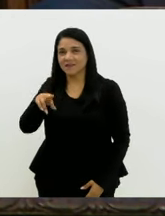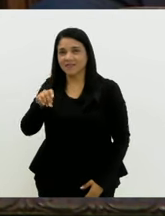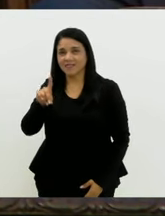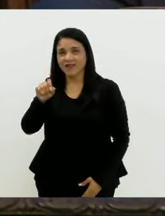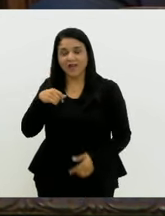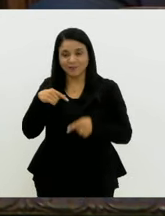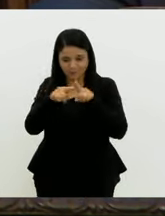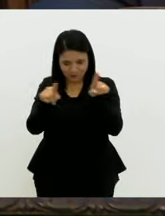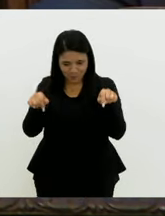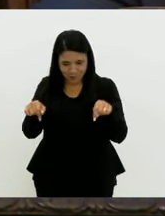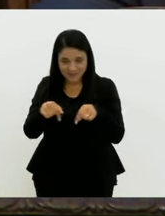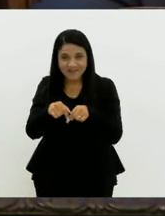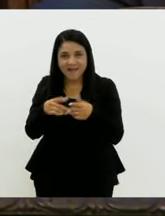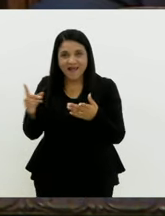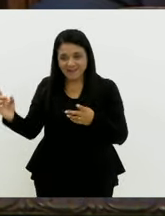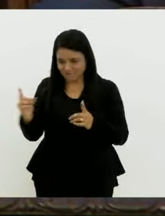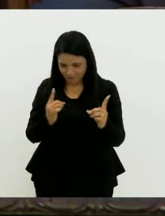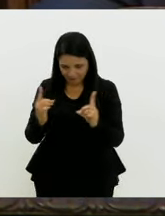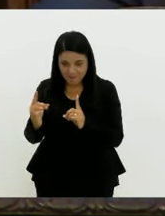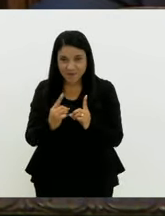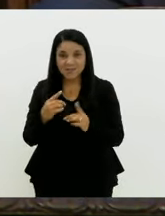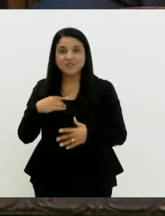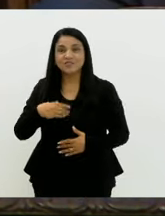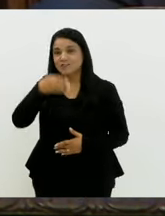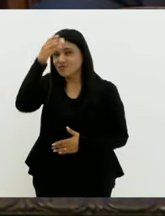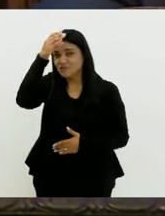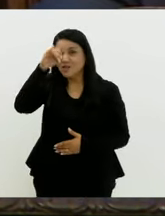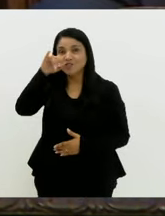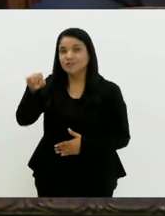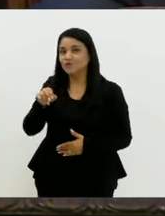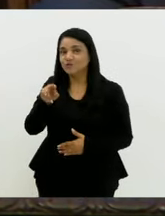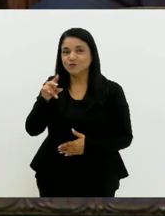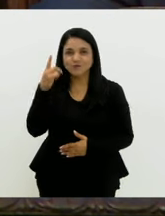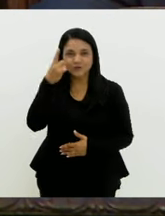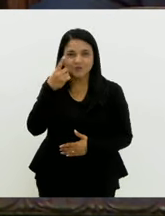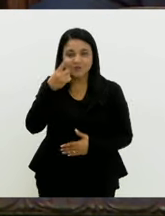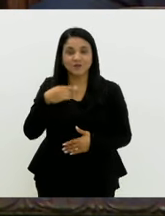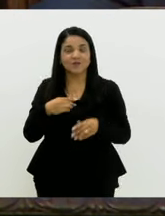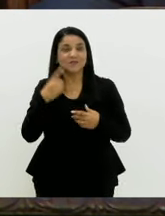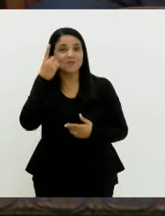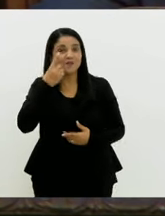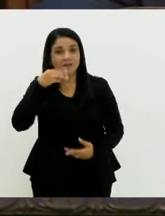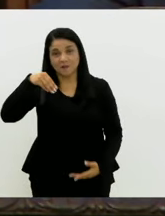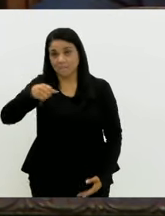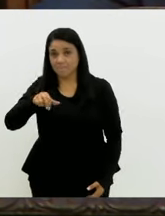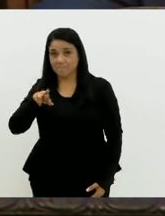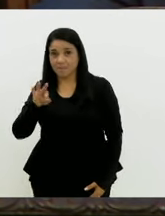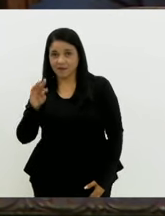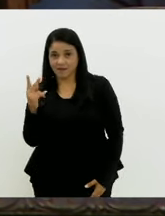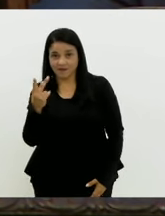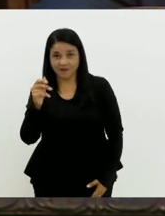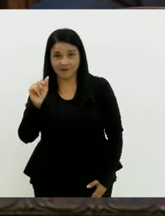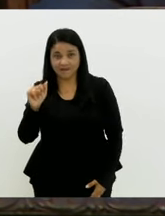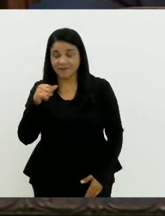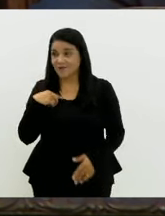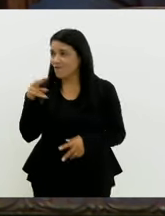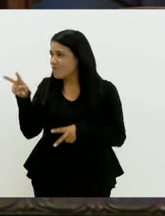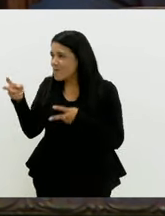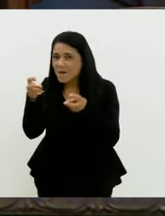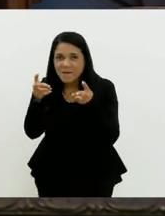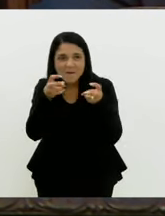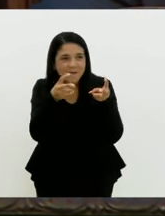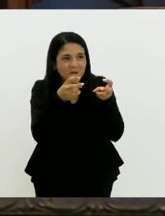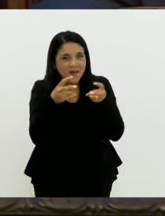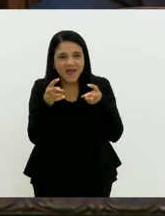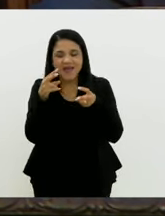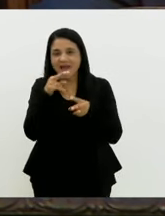gabinete, a deputada Tia Ju, a deputada Marta Rocha, tantos outros que eu estou vendo aqui, as